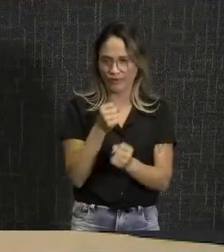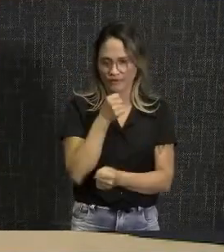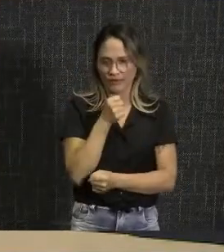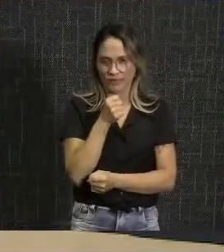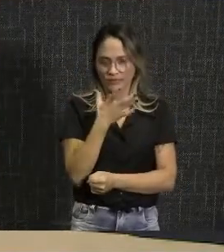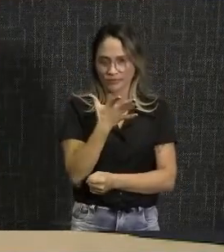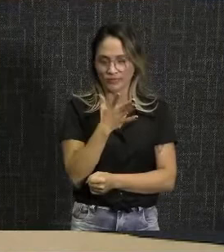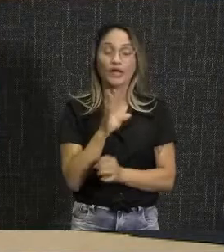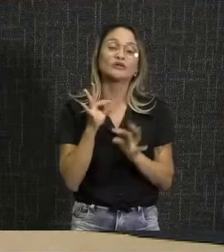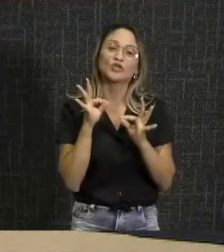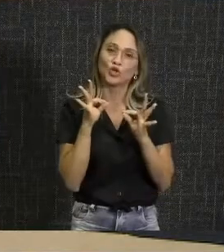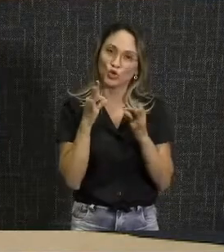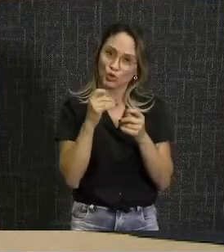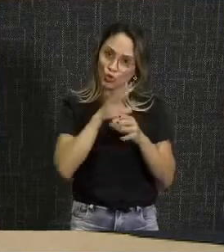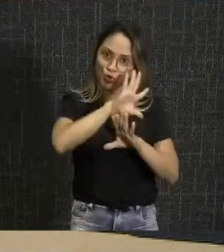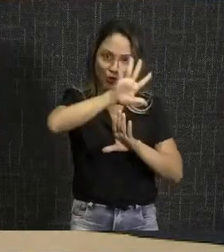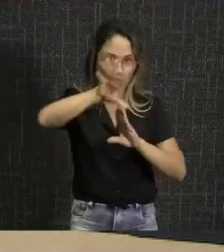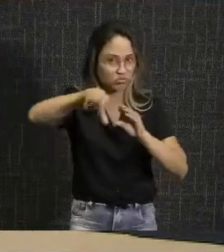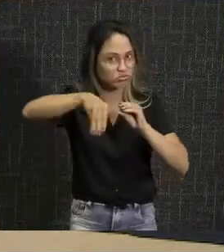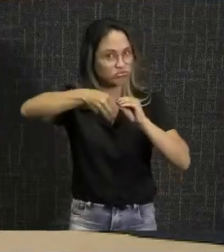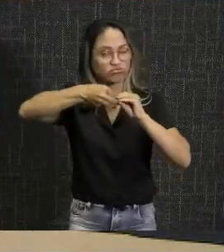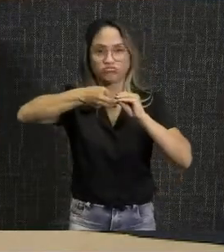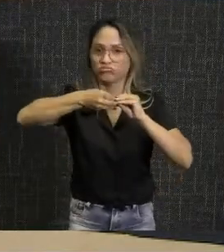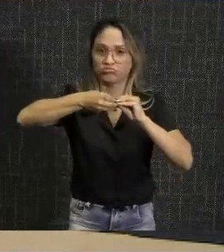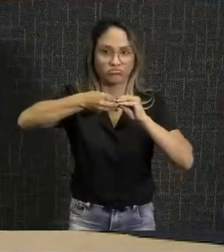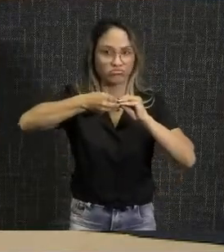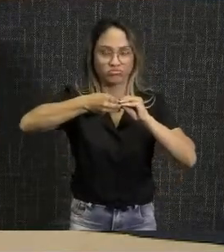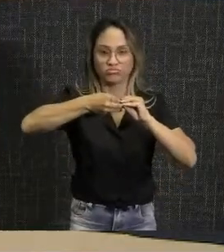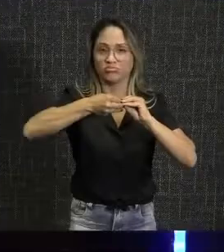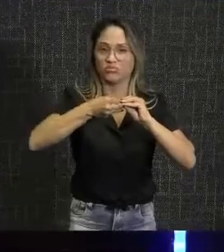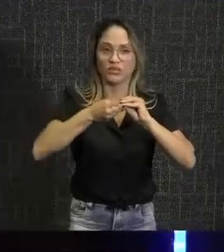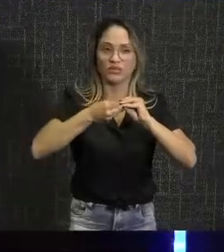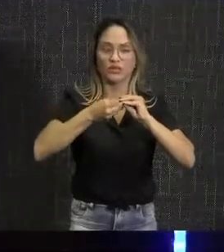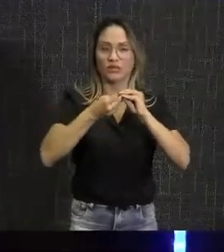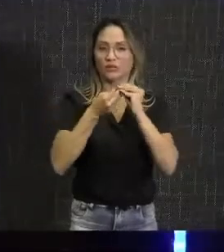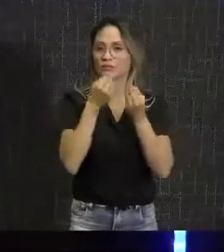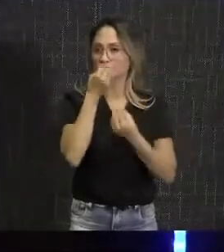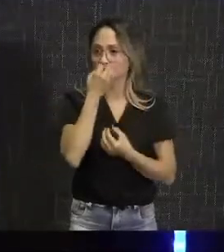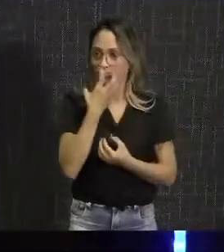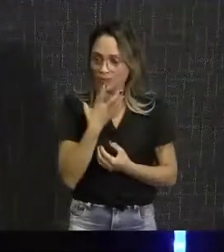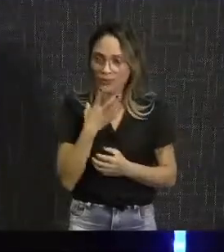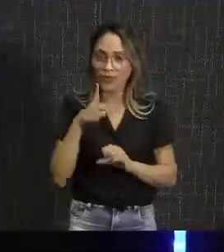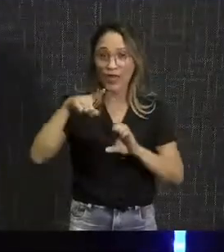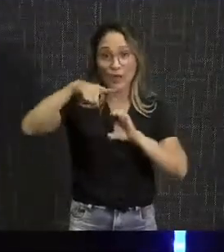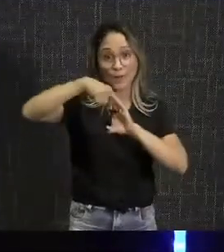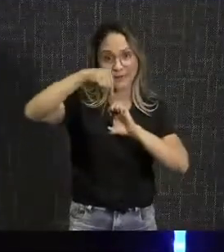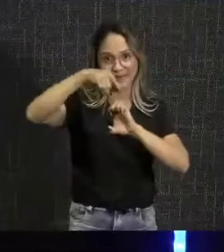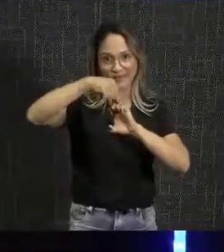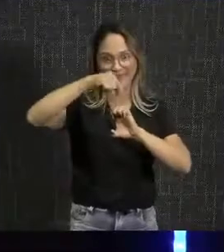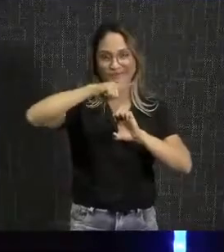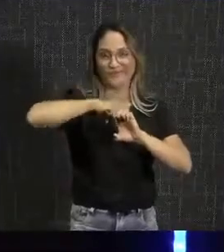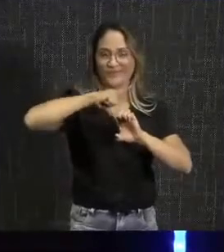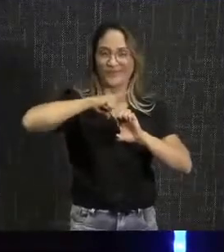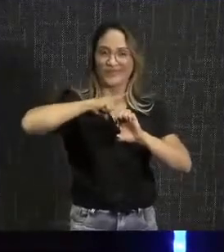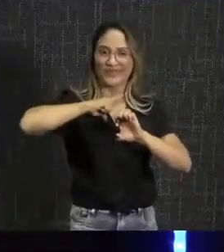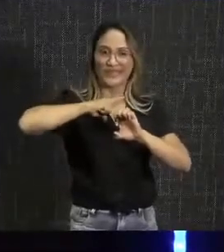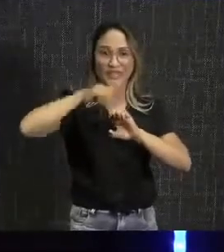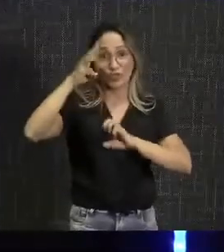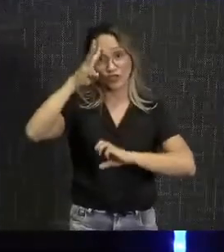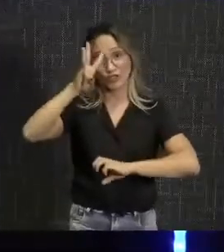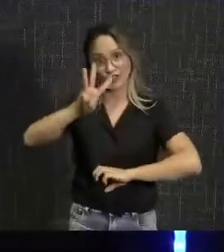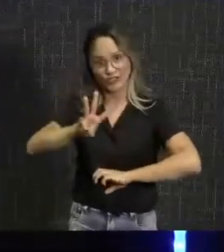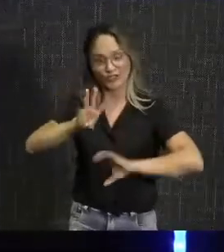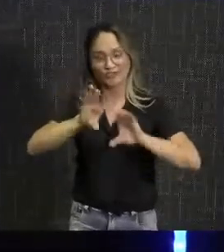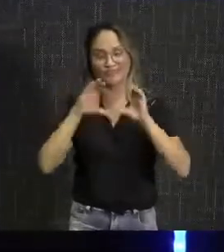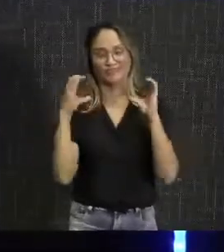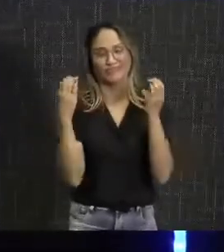esse conteúdo, né, Nádia? O conteúdo que o empreendedor vai ter disponível aqui durante esses 3 dias de convenção, né?